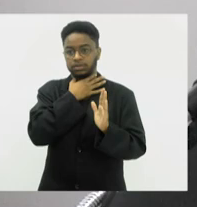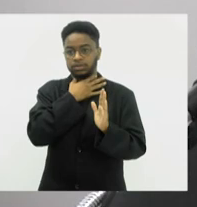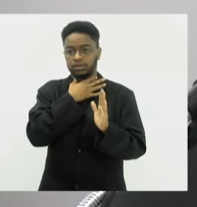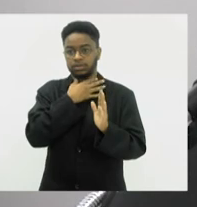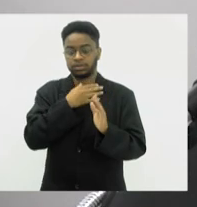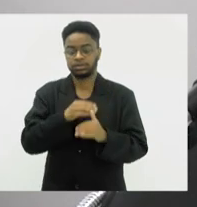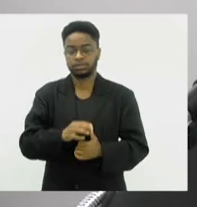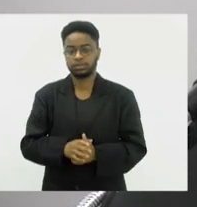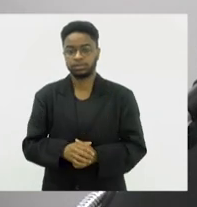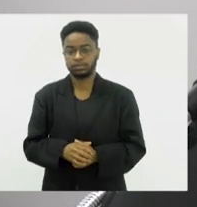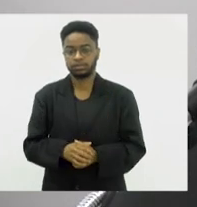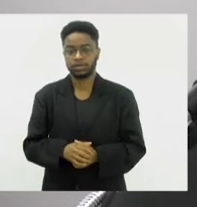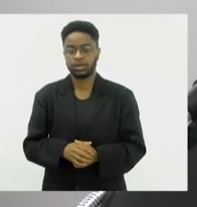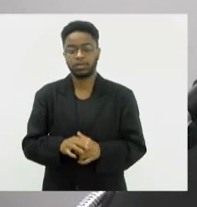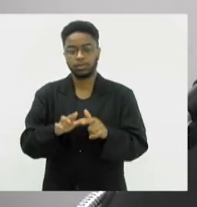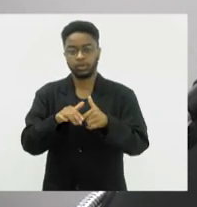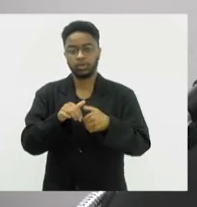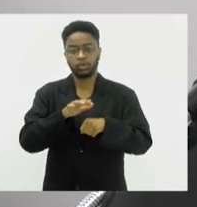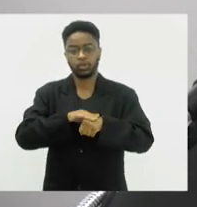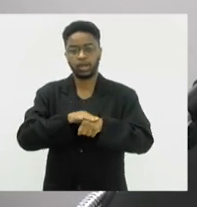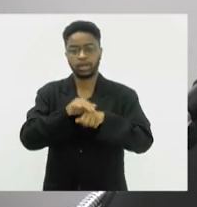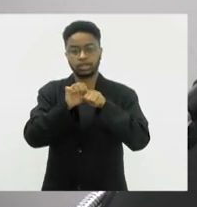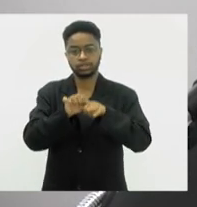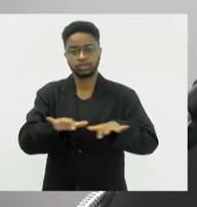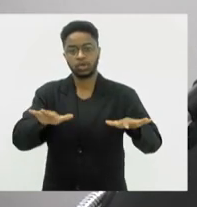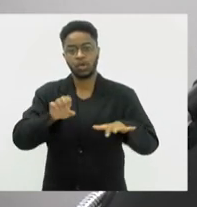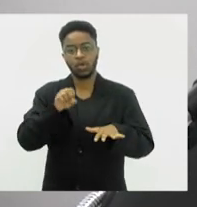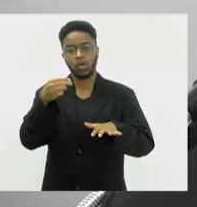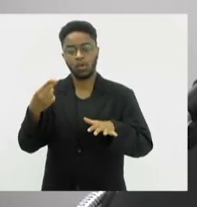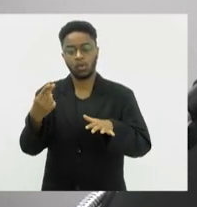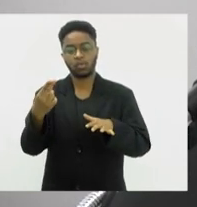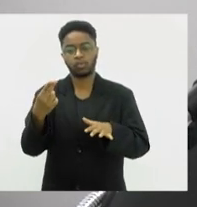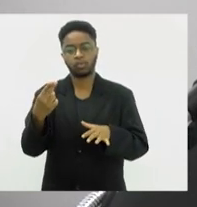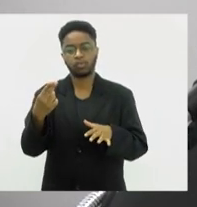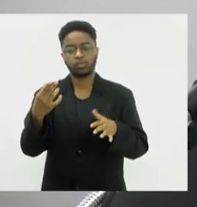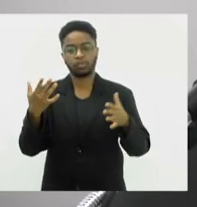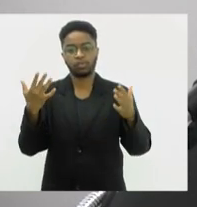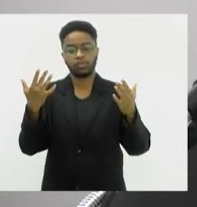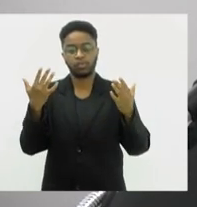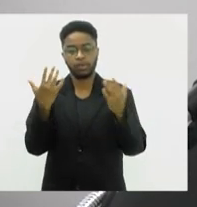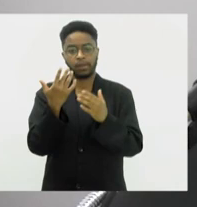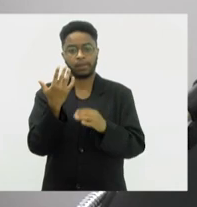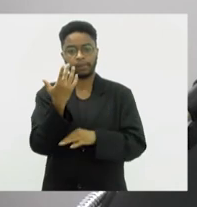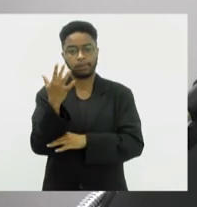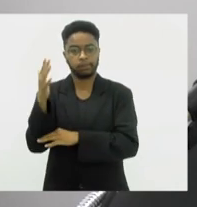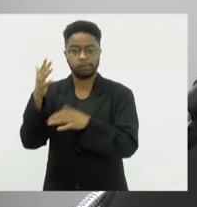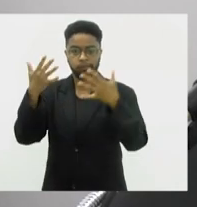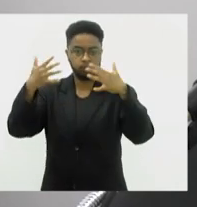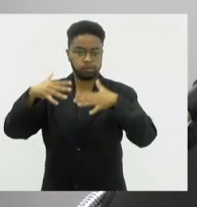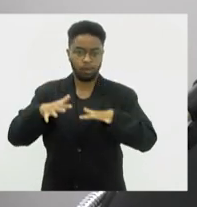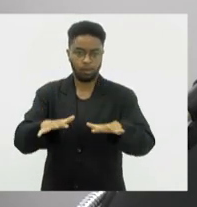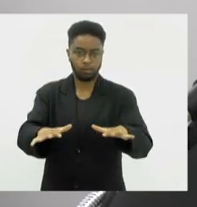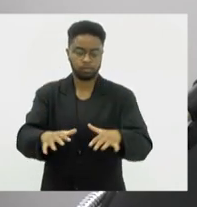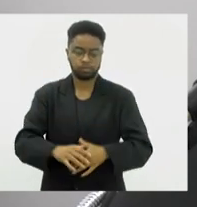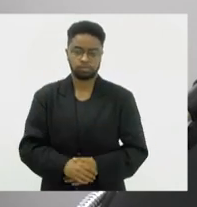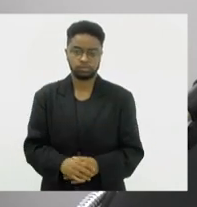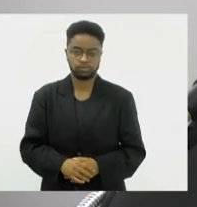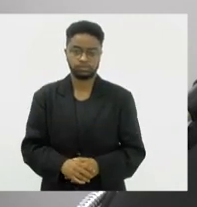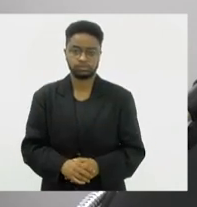moléstias contagiosas ou catástrofes naturais.